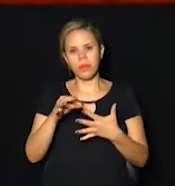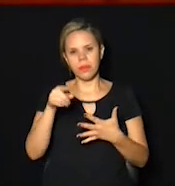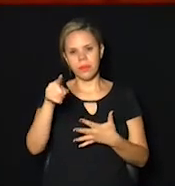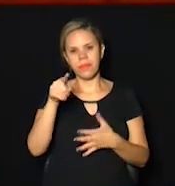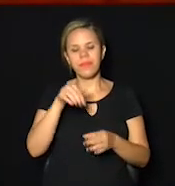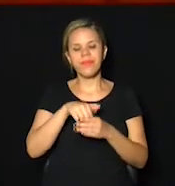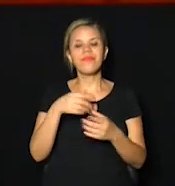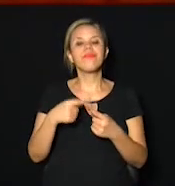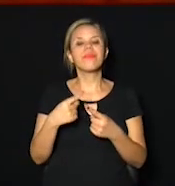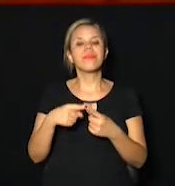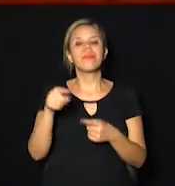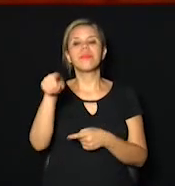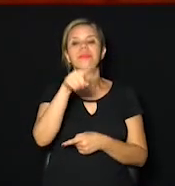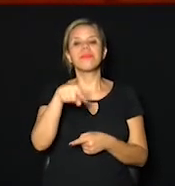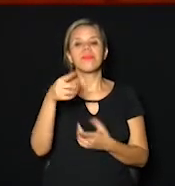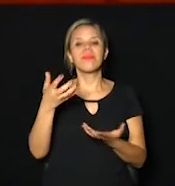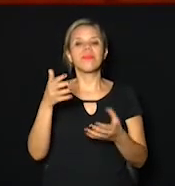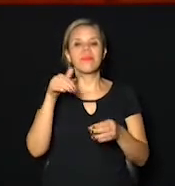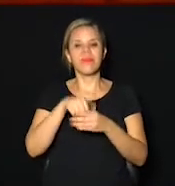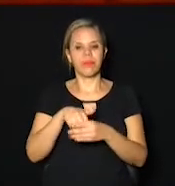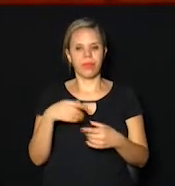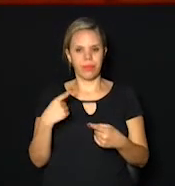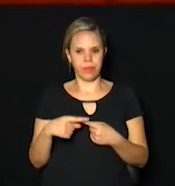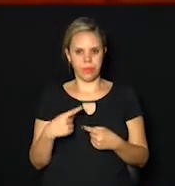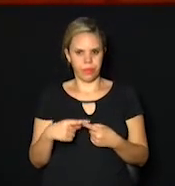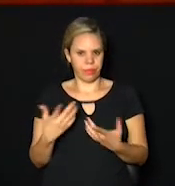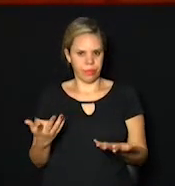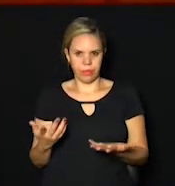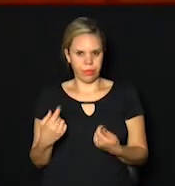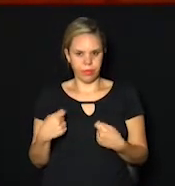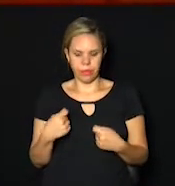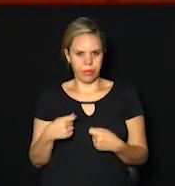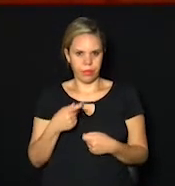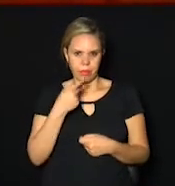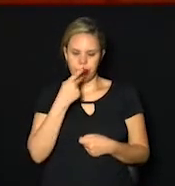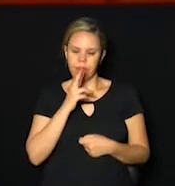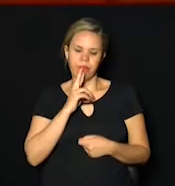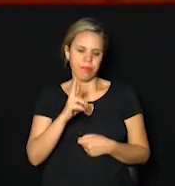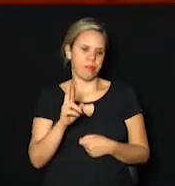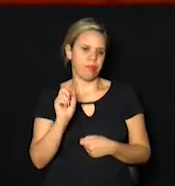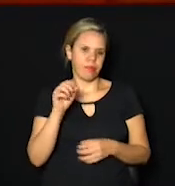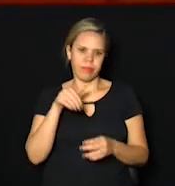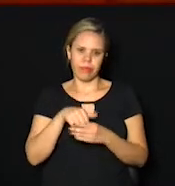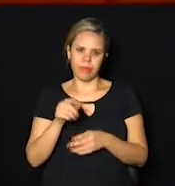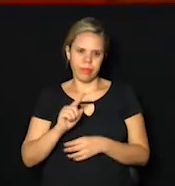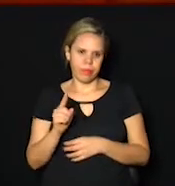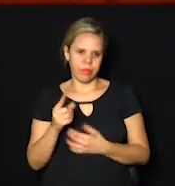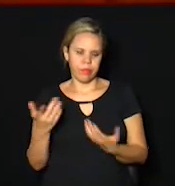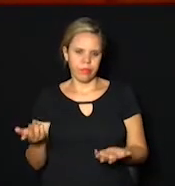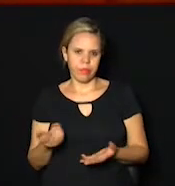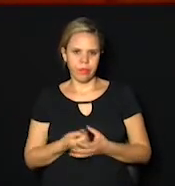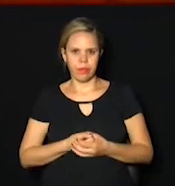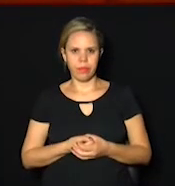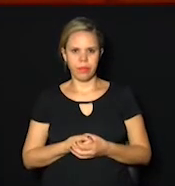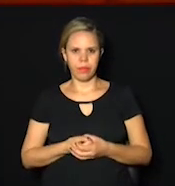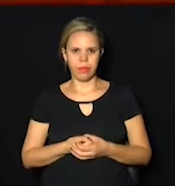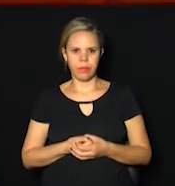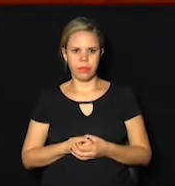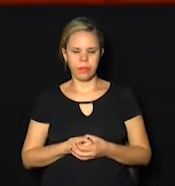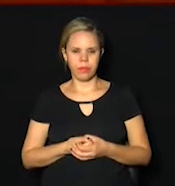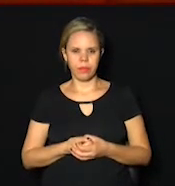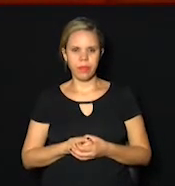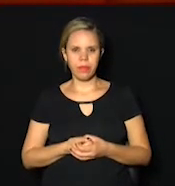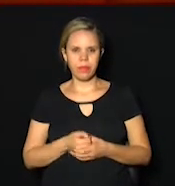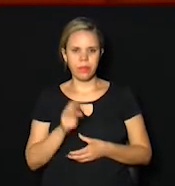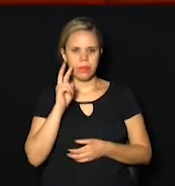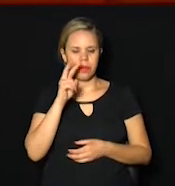votam. Né? Não precisa nem responder em quem votou, nada disso. Eu quero que vocês olhem aí para